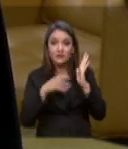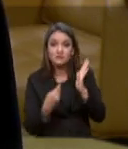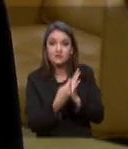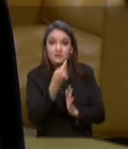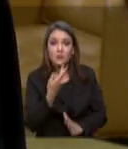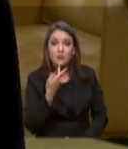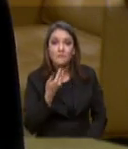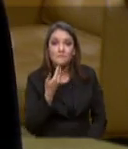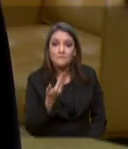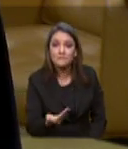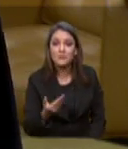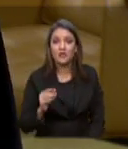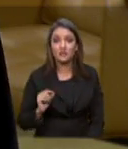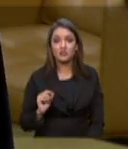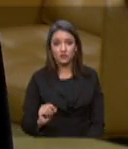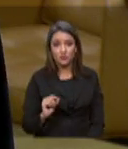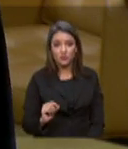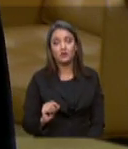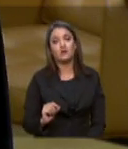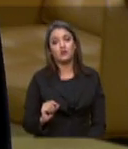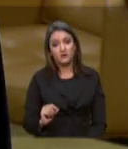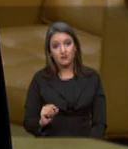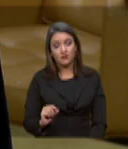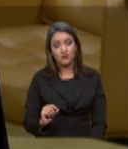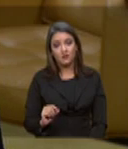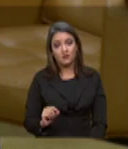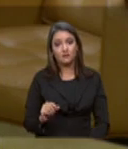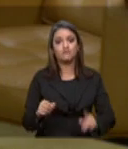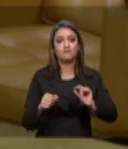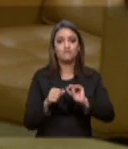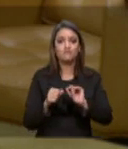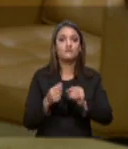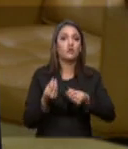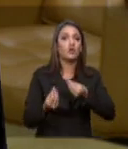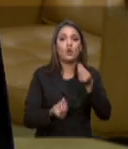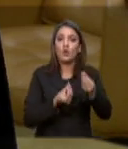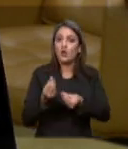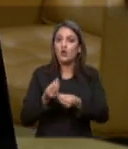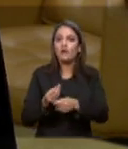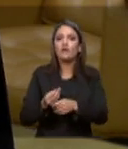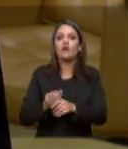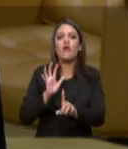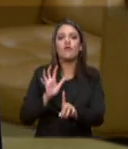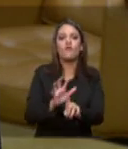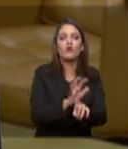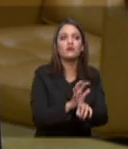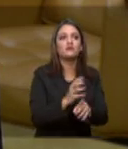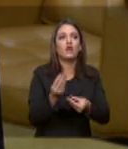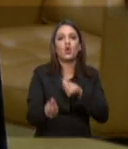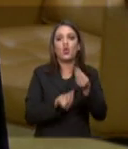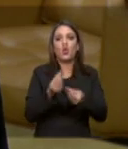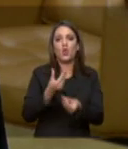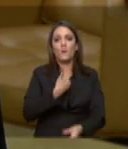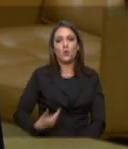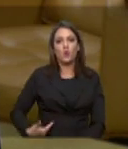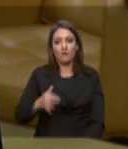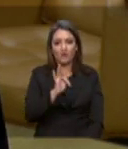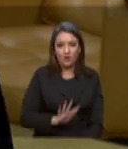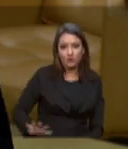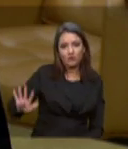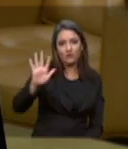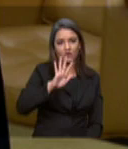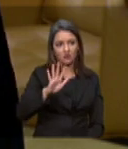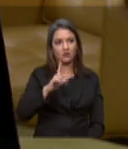buscam e almejam intervir na forma pela qual o governo federal vem executando a